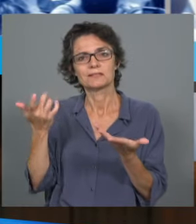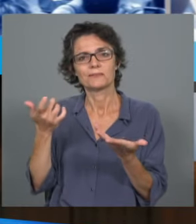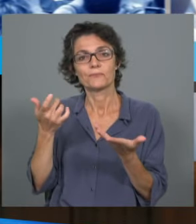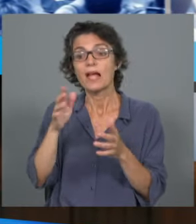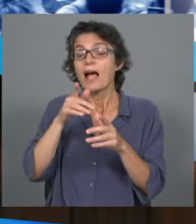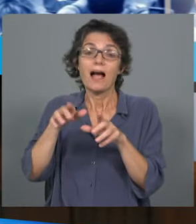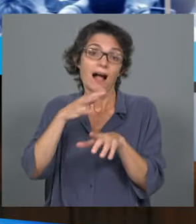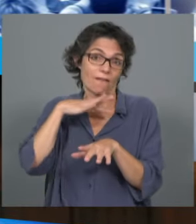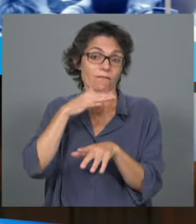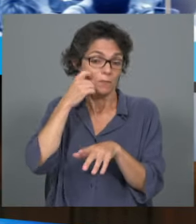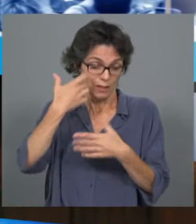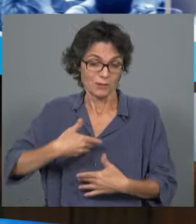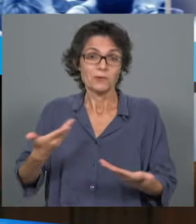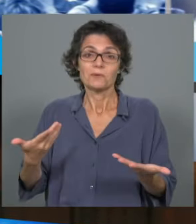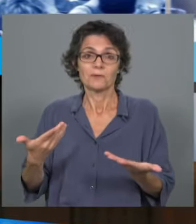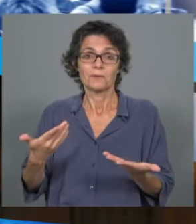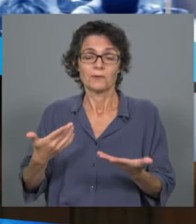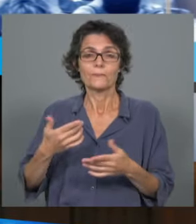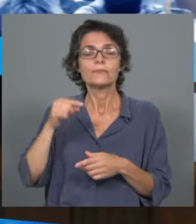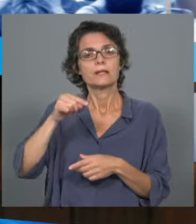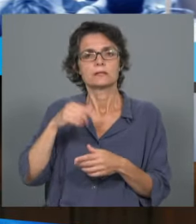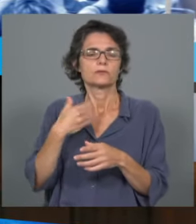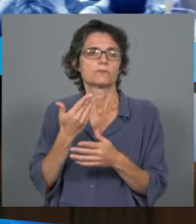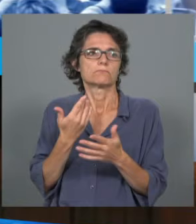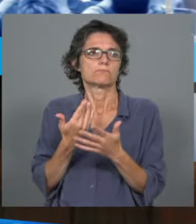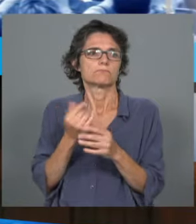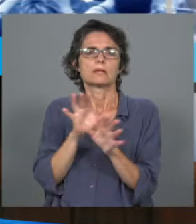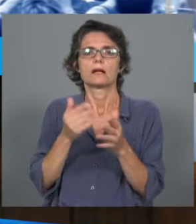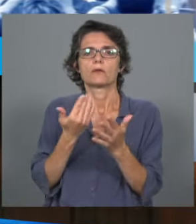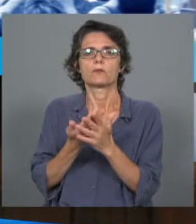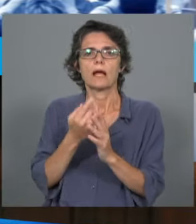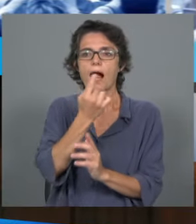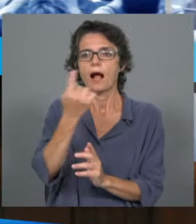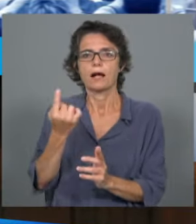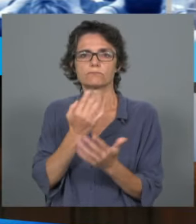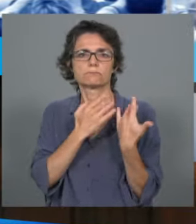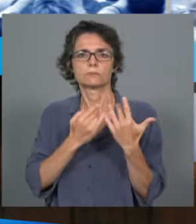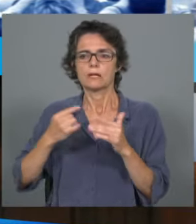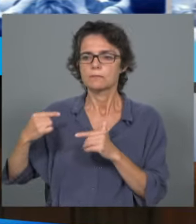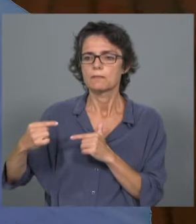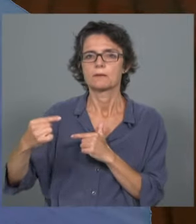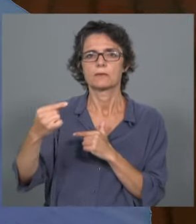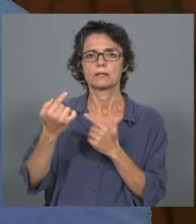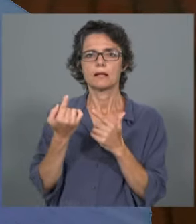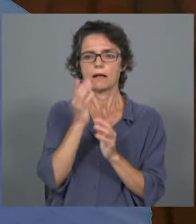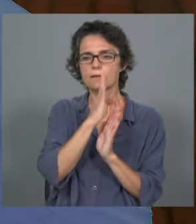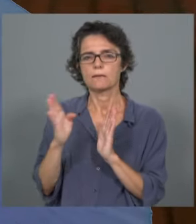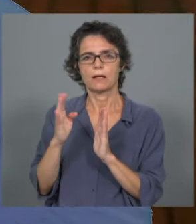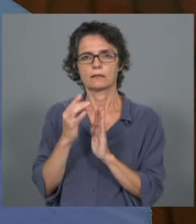e implicações que isso deve ter na nossa prática individual, na prática das comunidades, na prática das